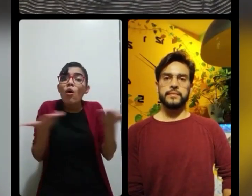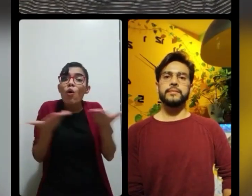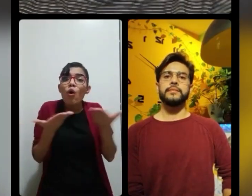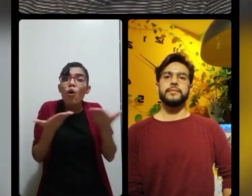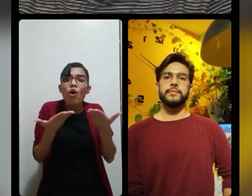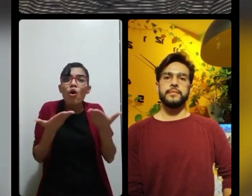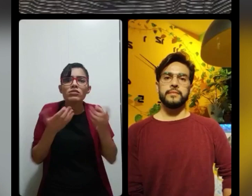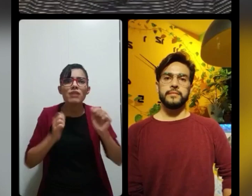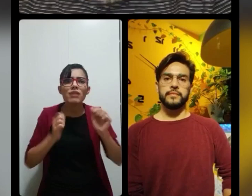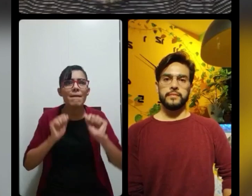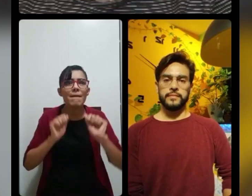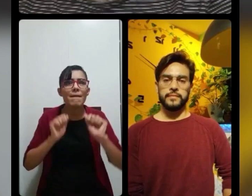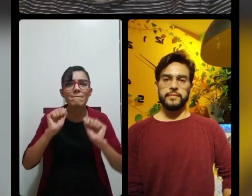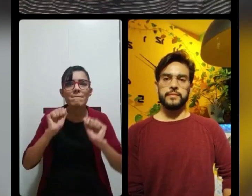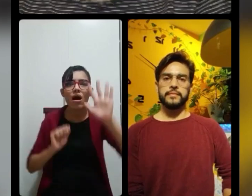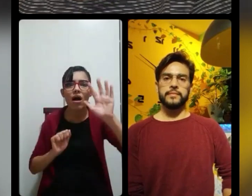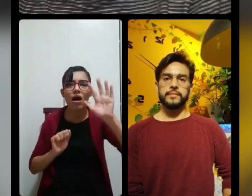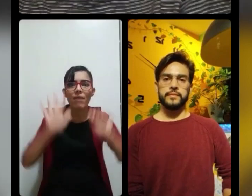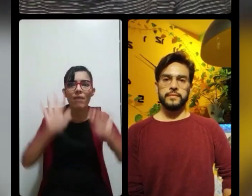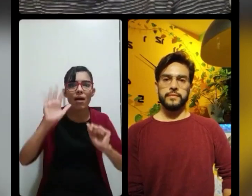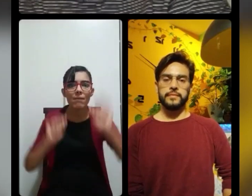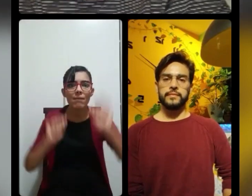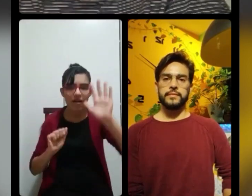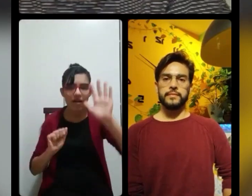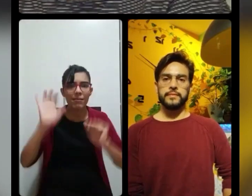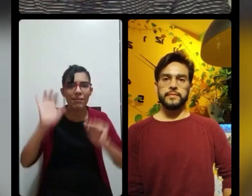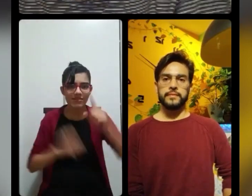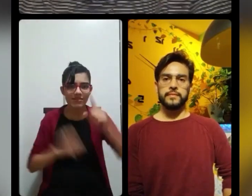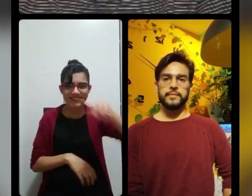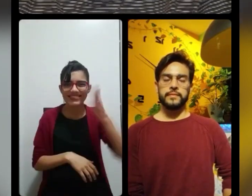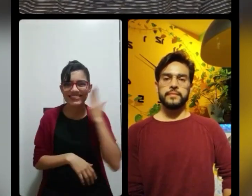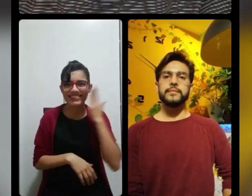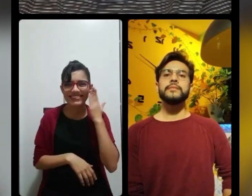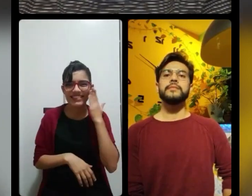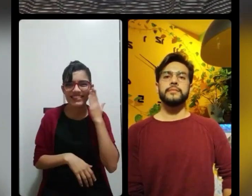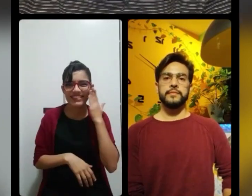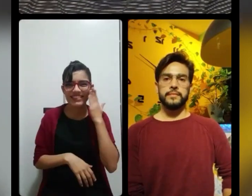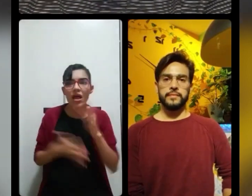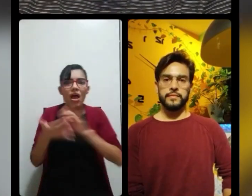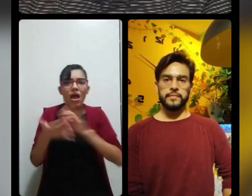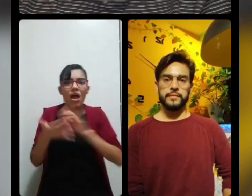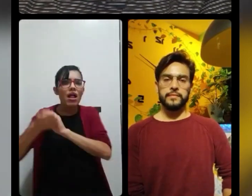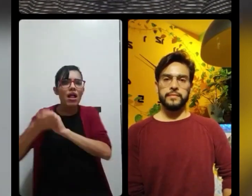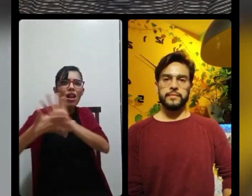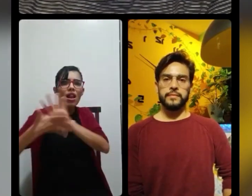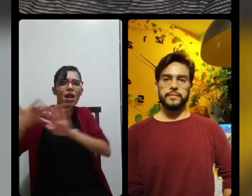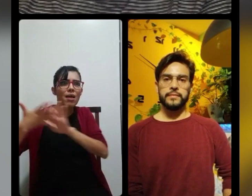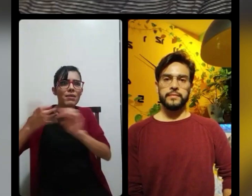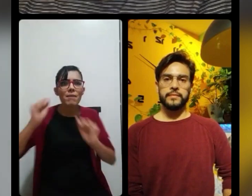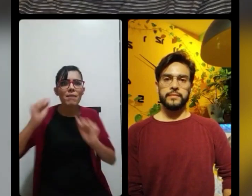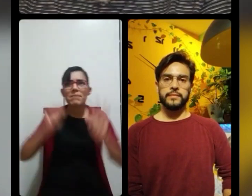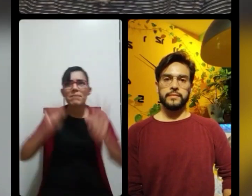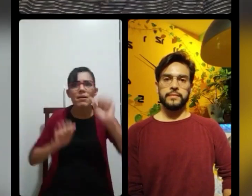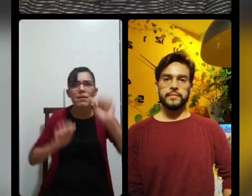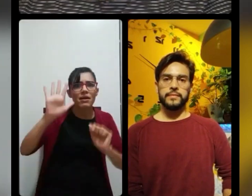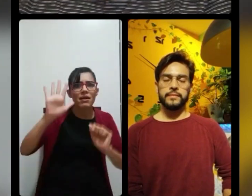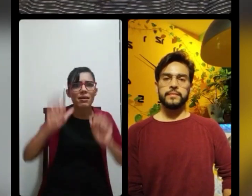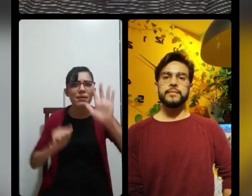Ou seja, Cascudo admite que o gesto é anterior à palavra, mas Cascudo não separa o gesto da